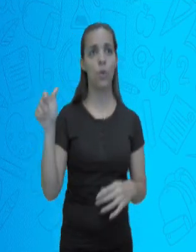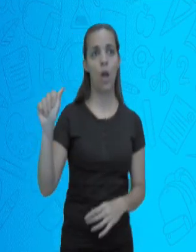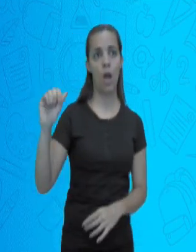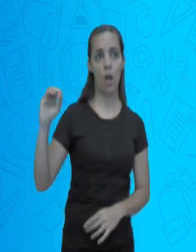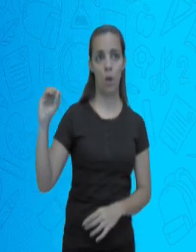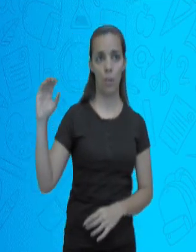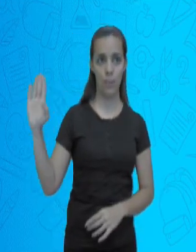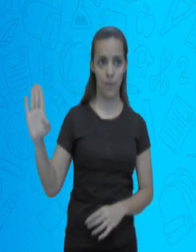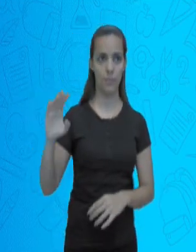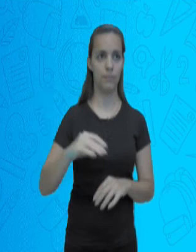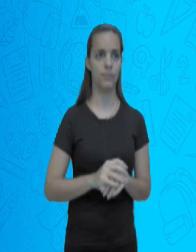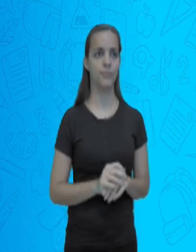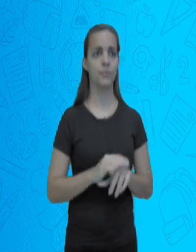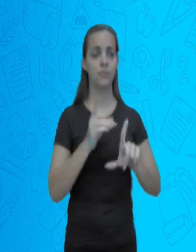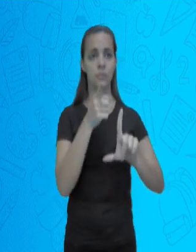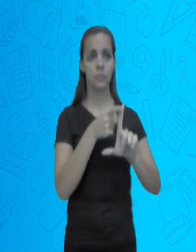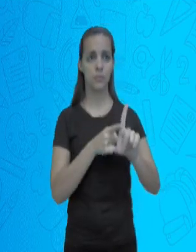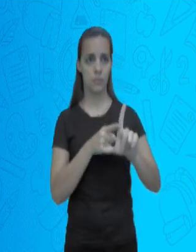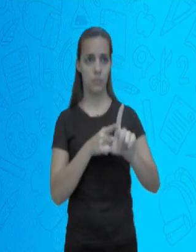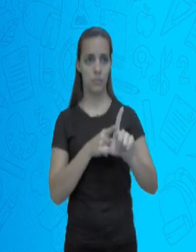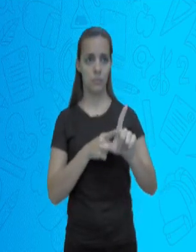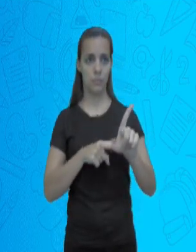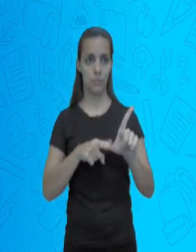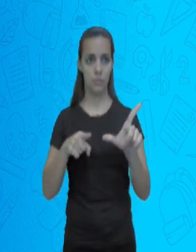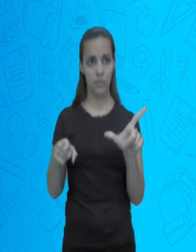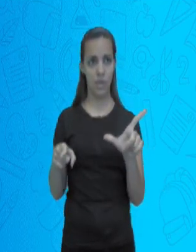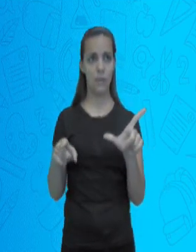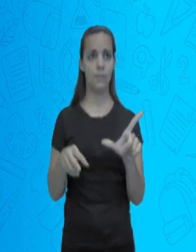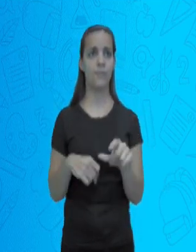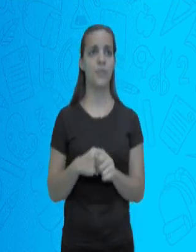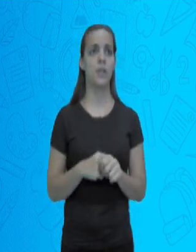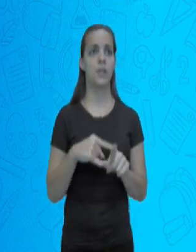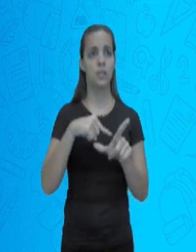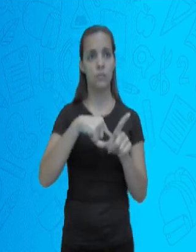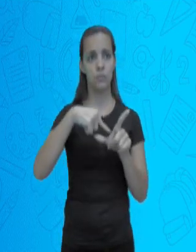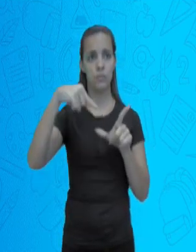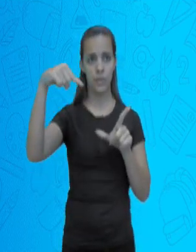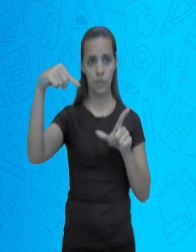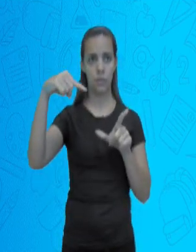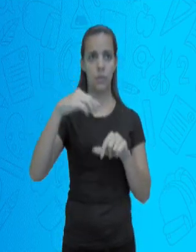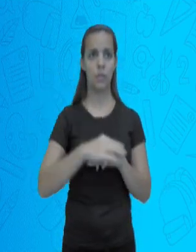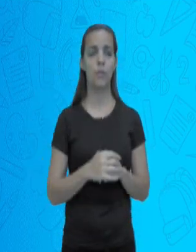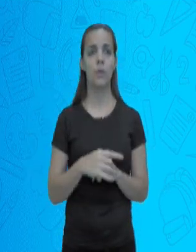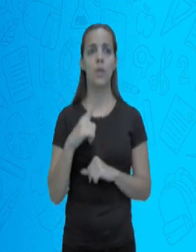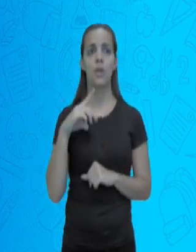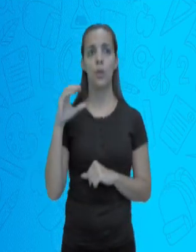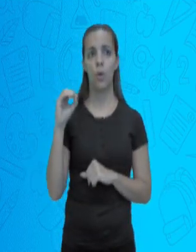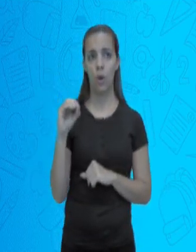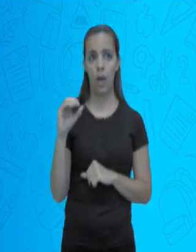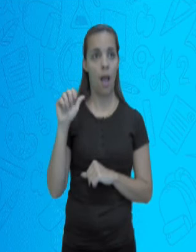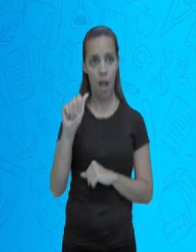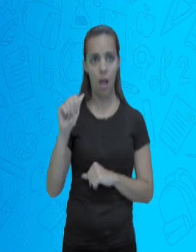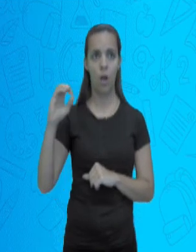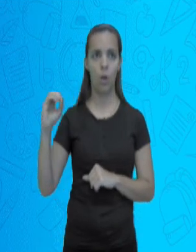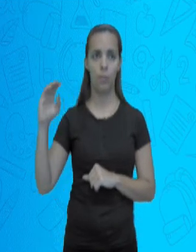dos ângulos, né? Então, o ângulo AOB mede 120 graus.